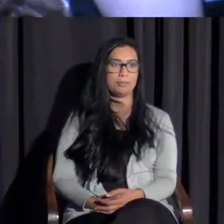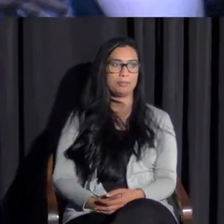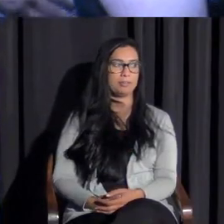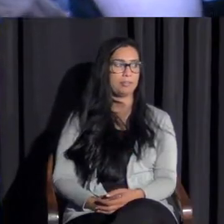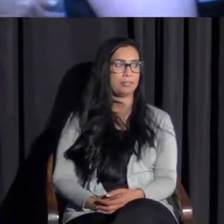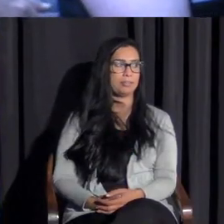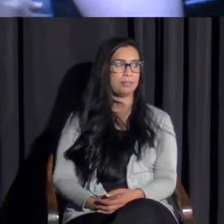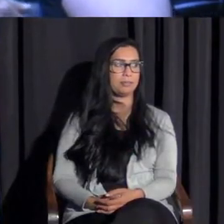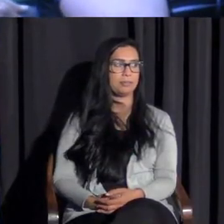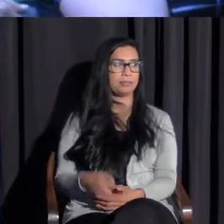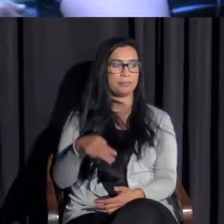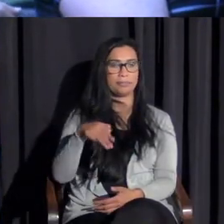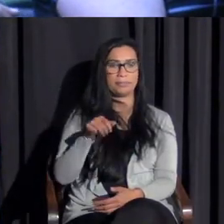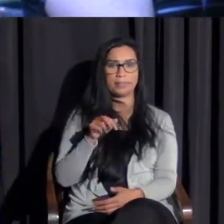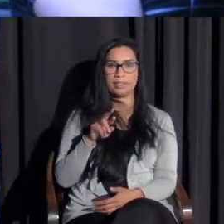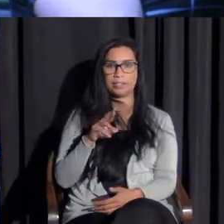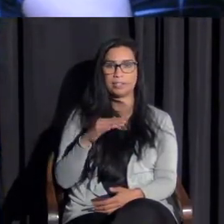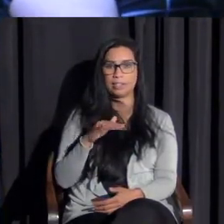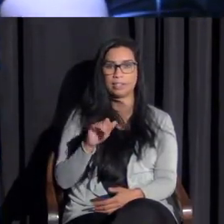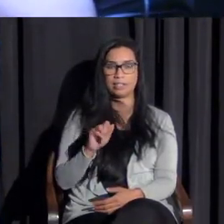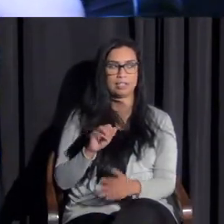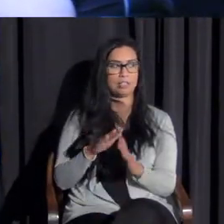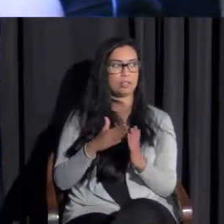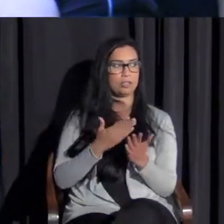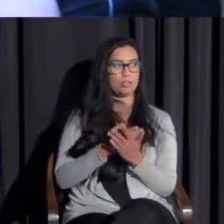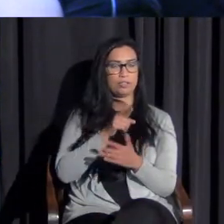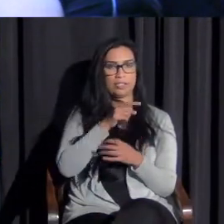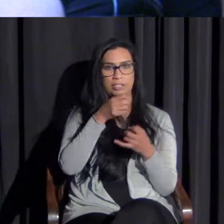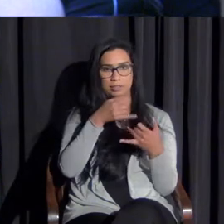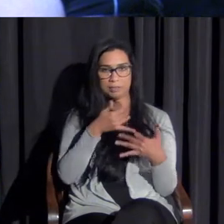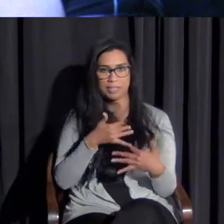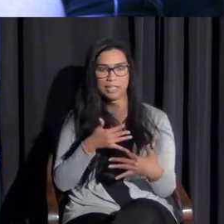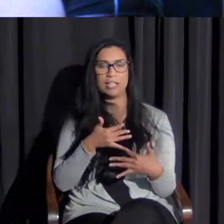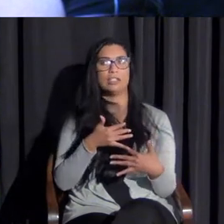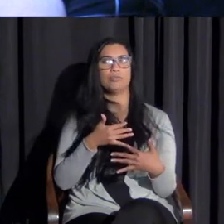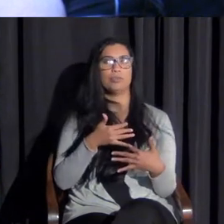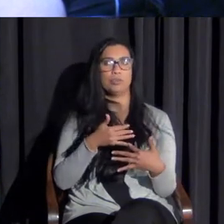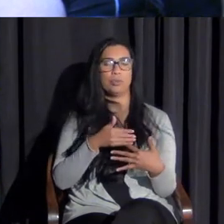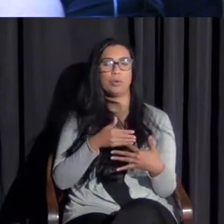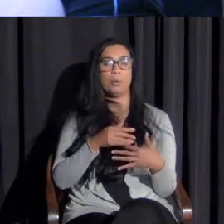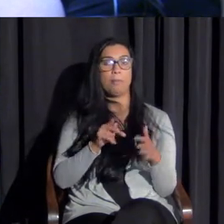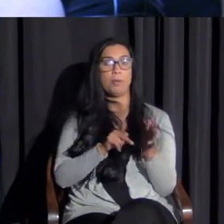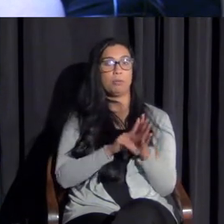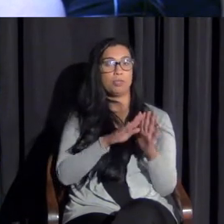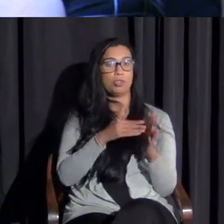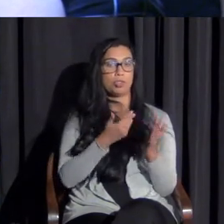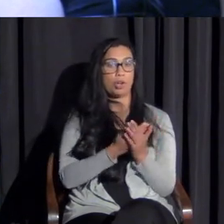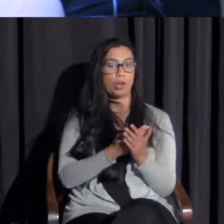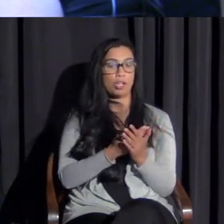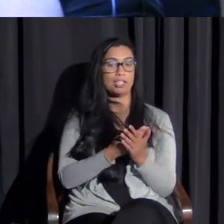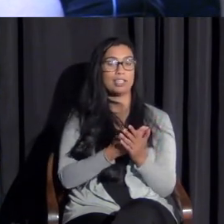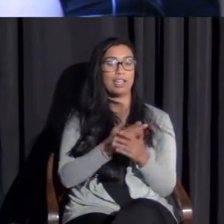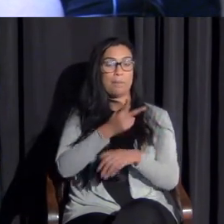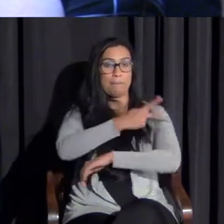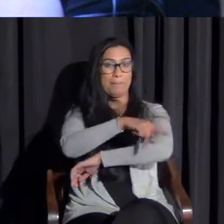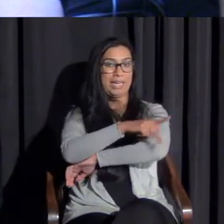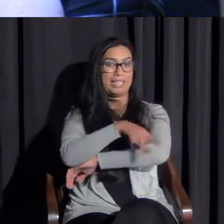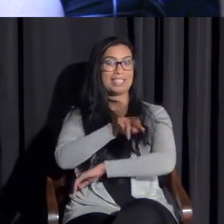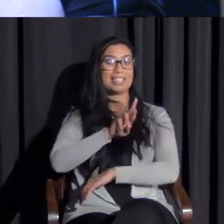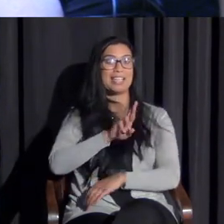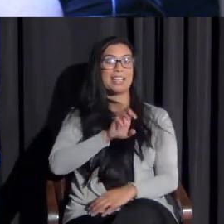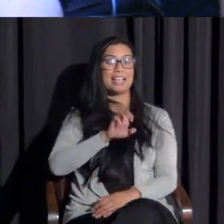a escola que você estava falando era essa aqui da Consolação, né? Não? Da Praça da República,